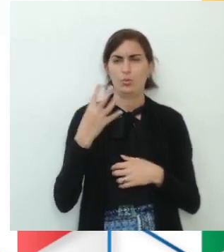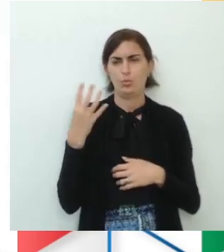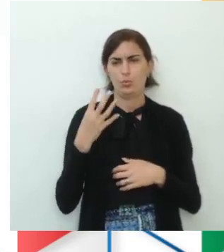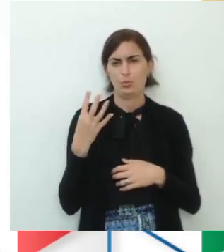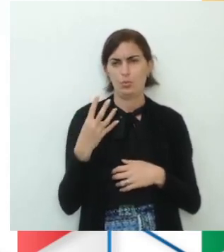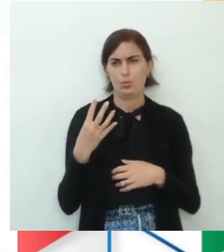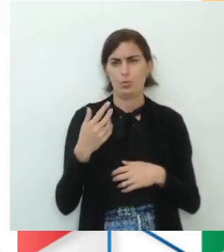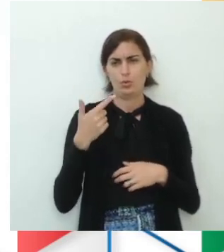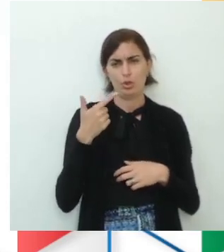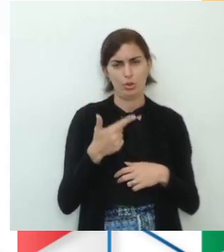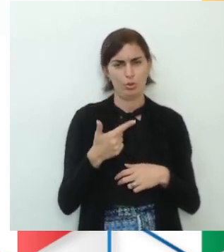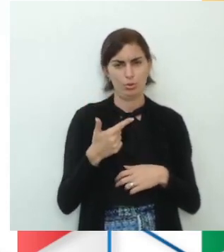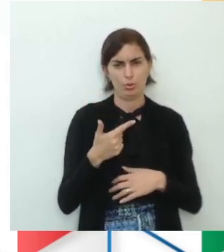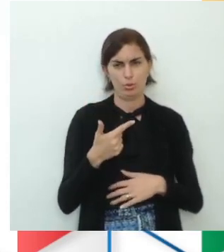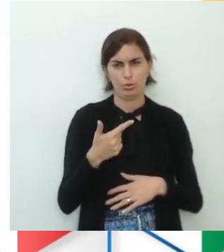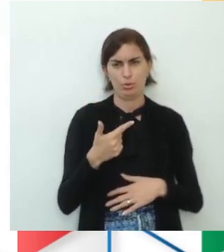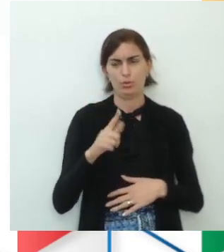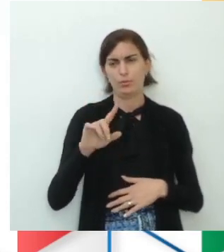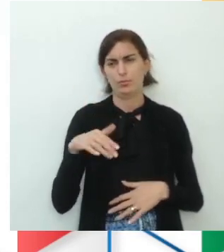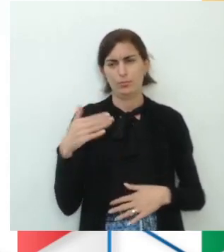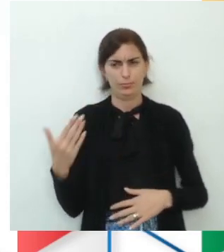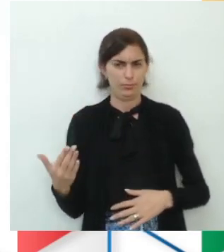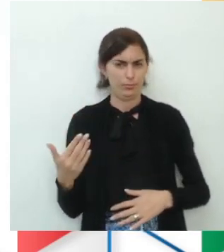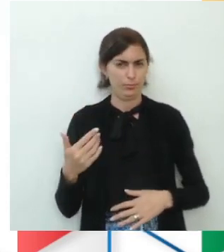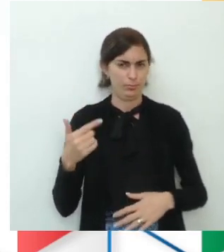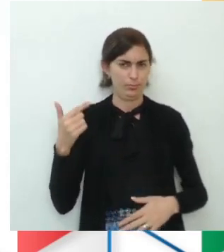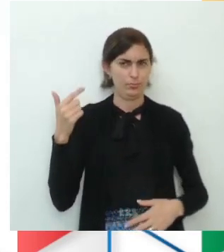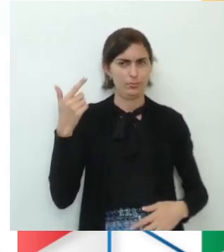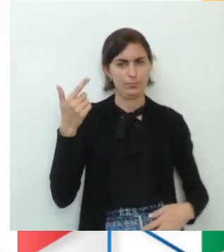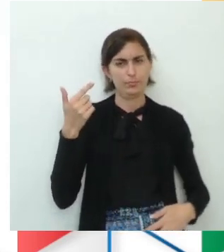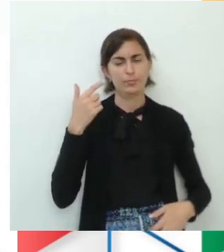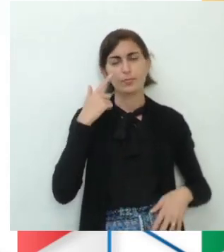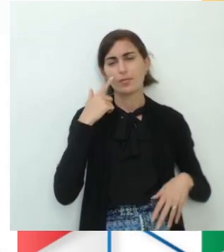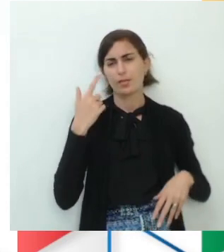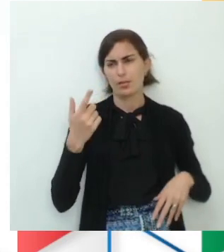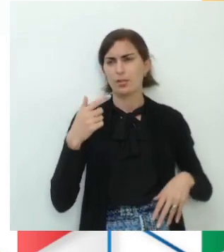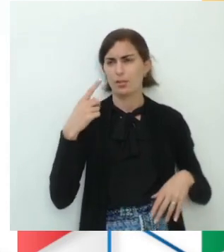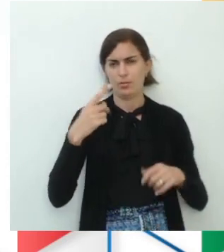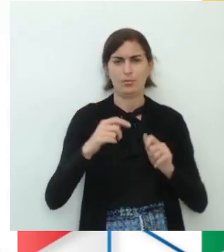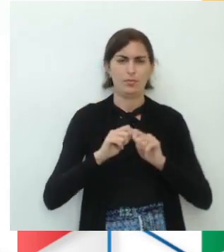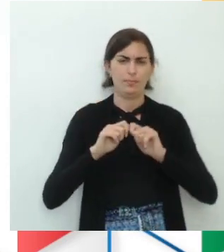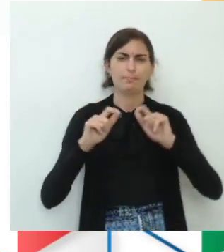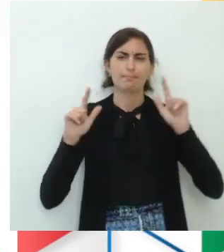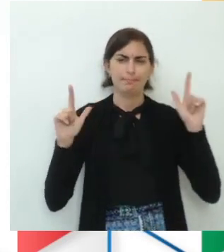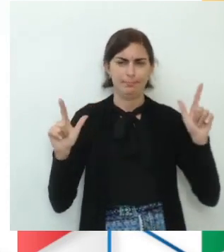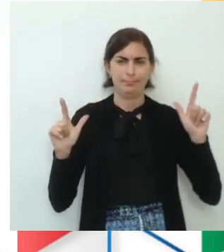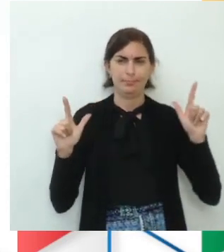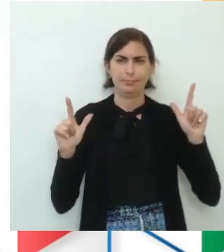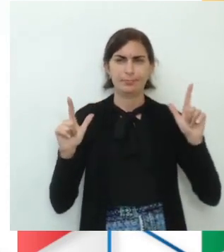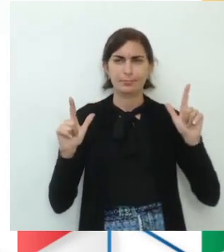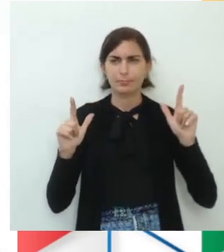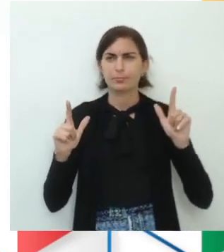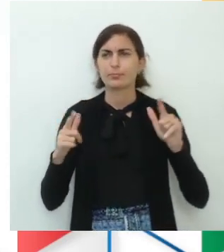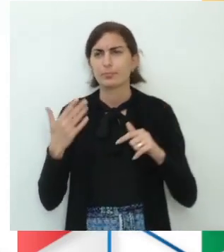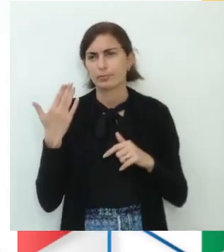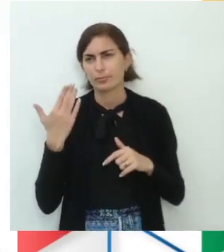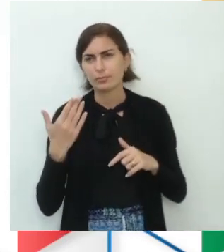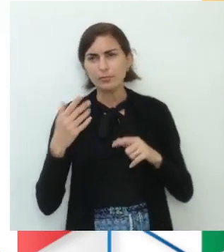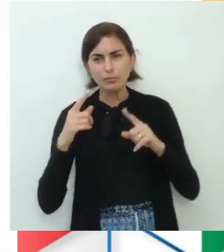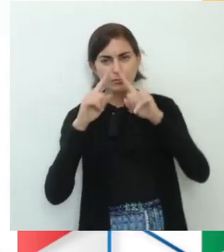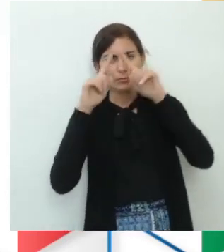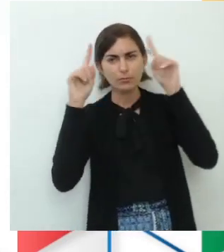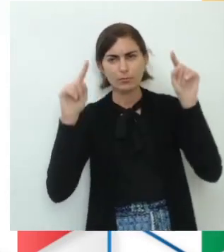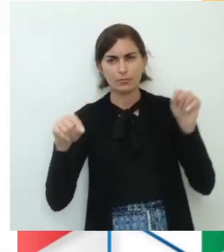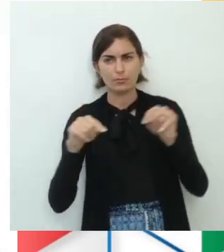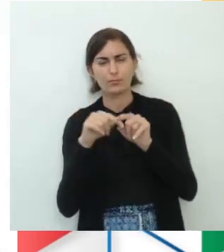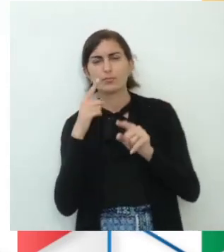quadrante 2, ou seja, do lado de cá, do teu lado esquerdo da tua tela, tá bom? Ele está aí, esse triângulo